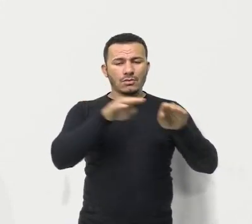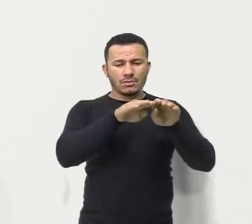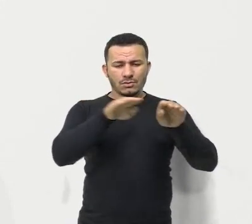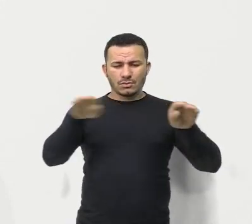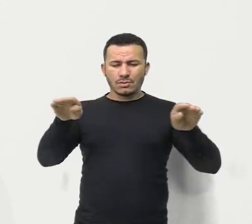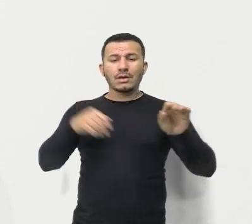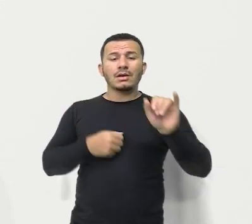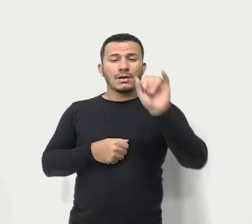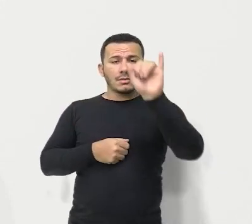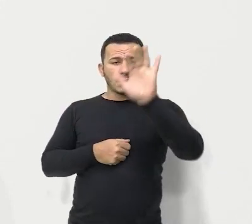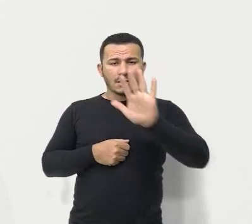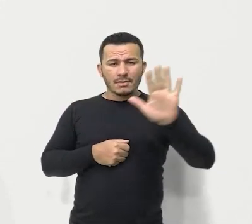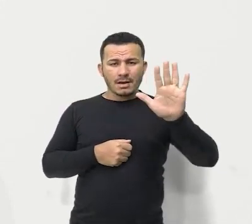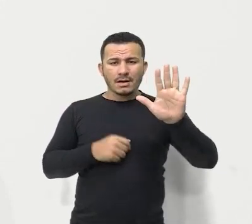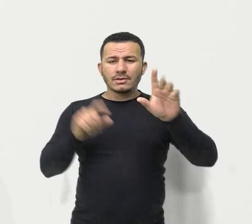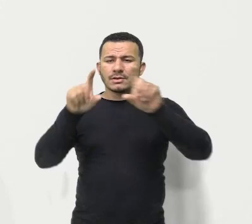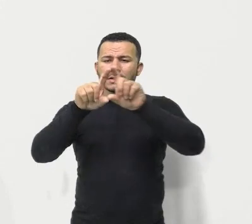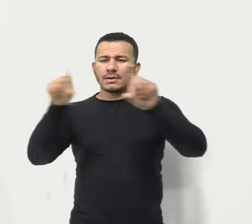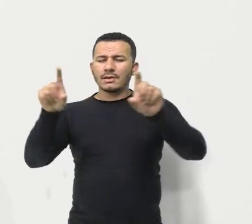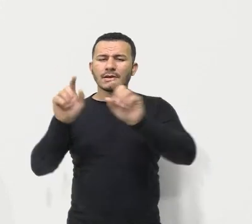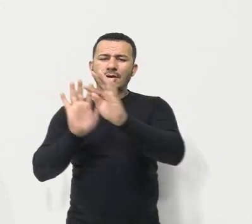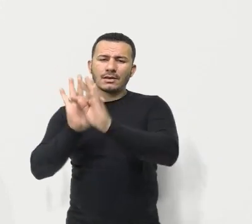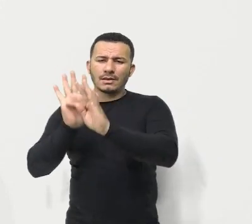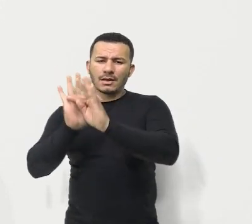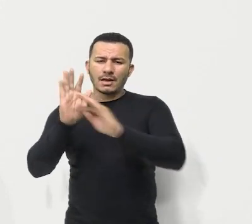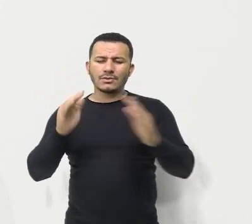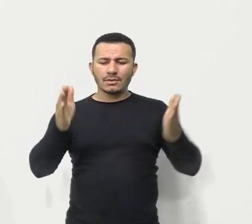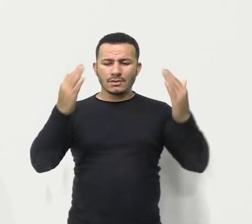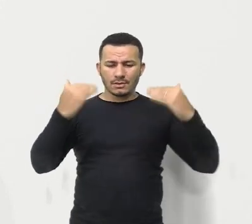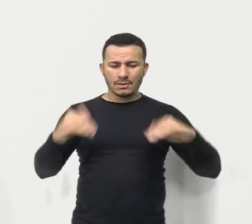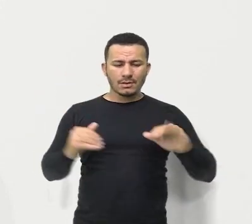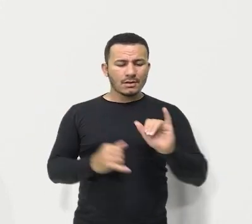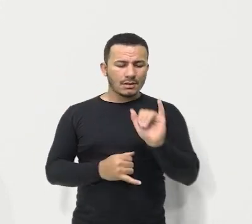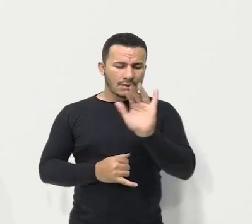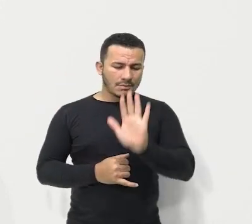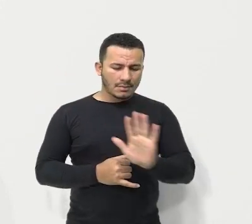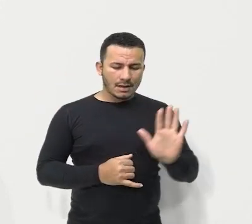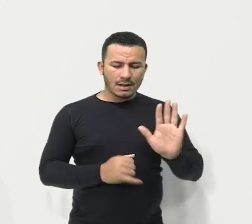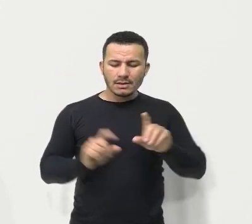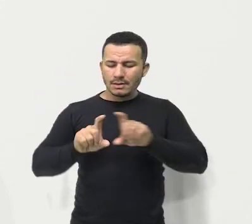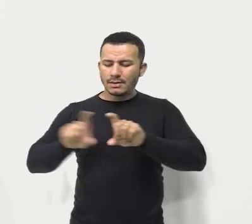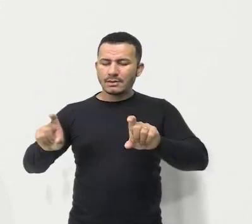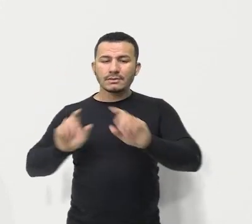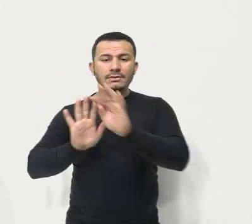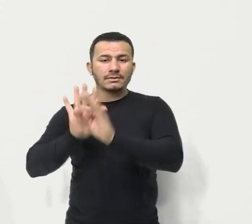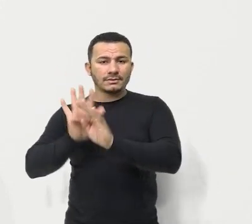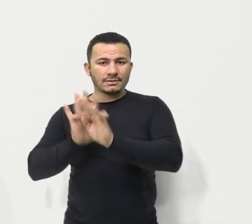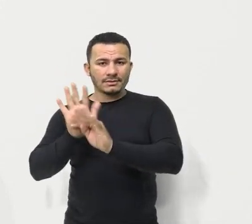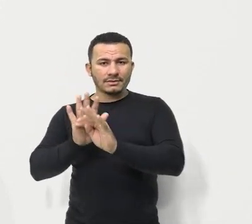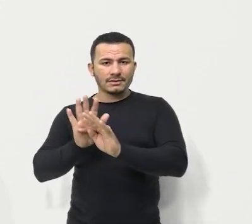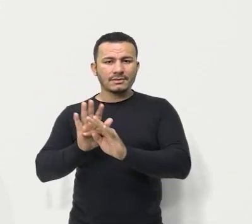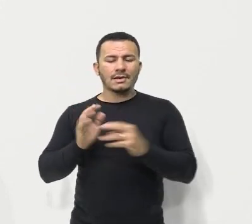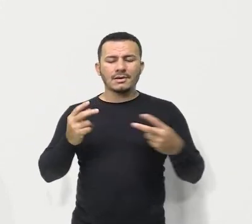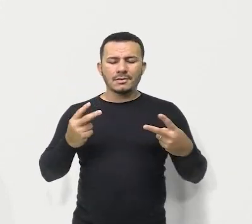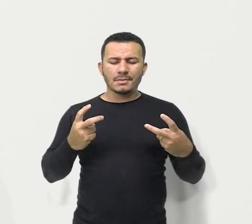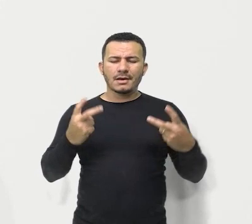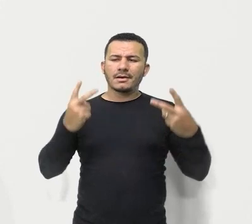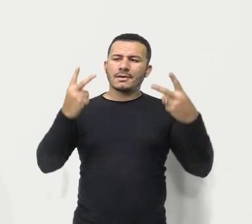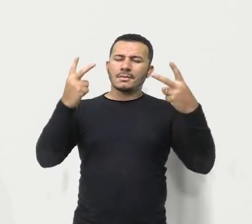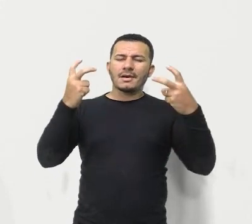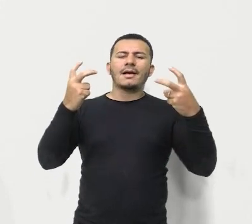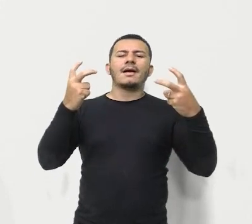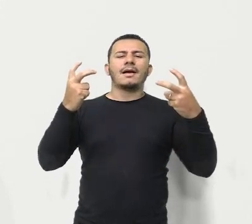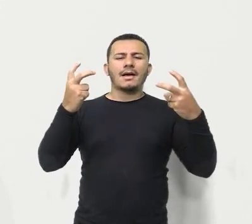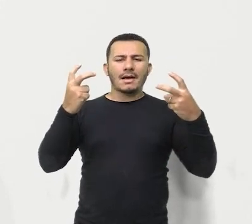uma imagem e um texto, e depois abaixo outra imagem e o outro texto, aí a gente nota, não é?